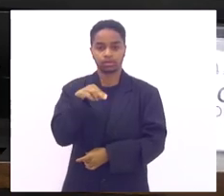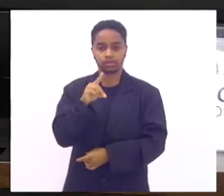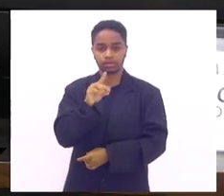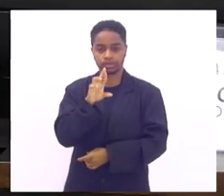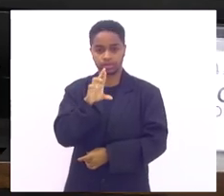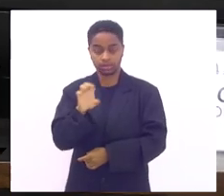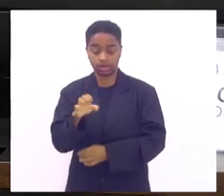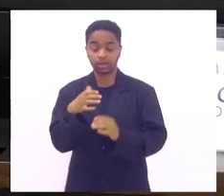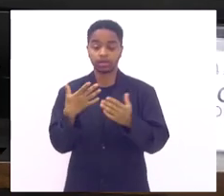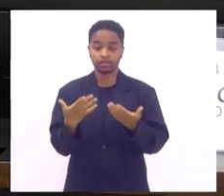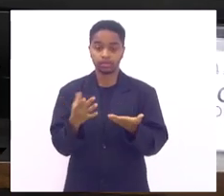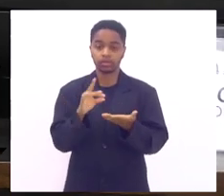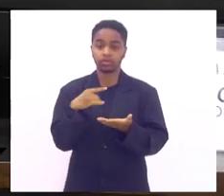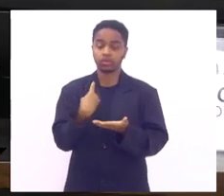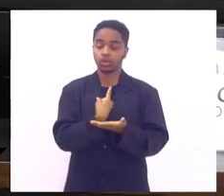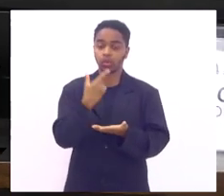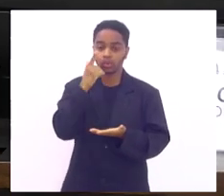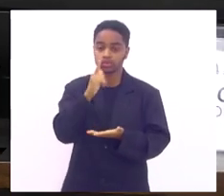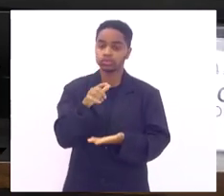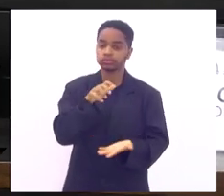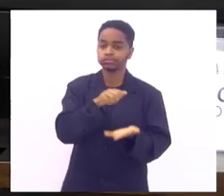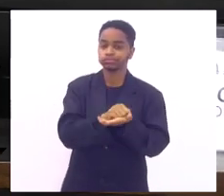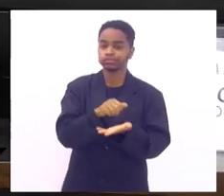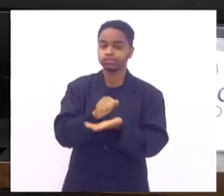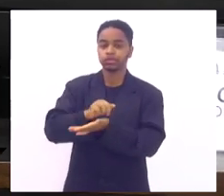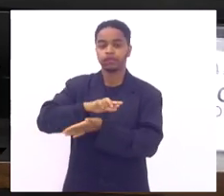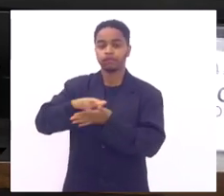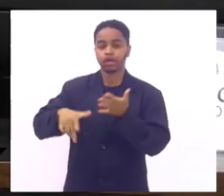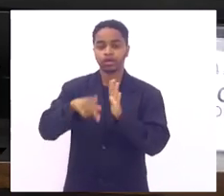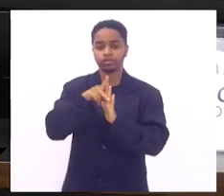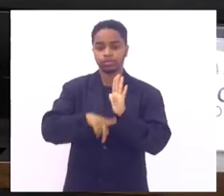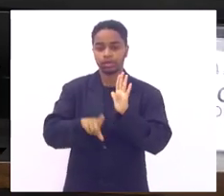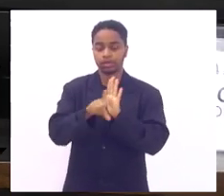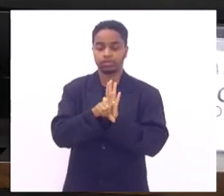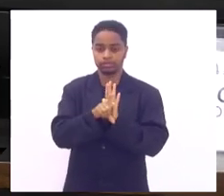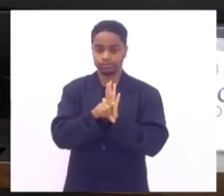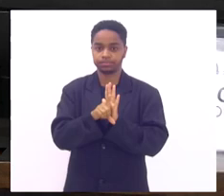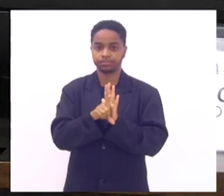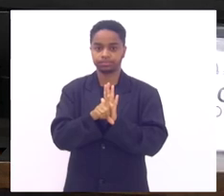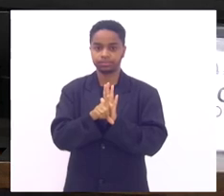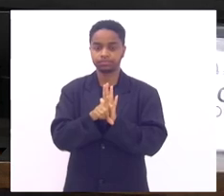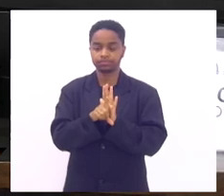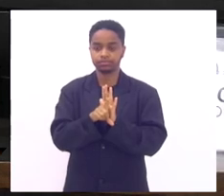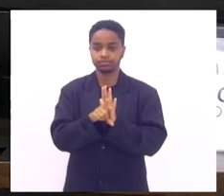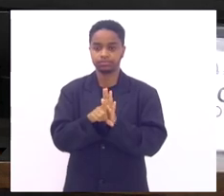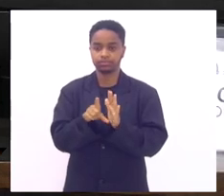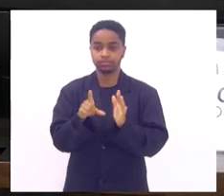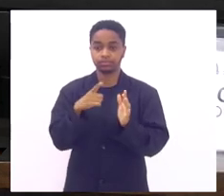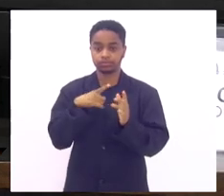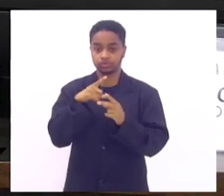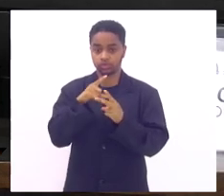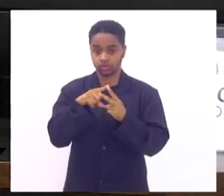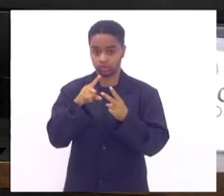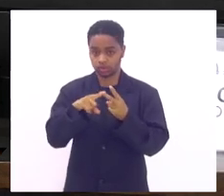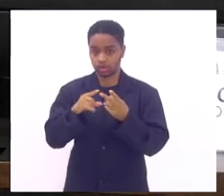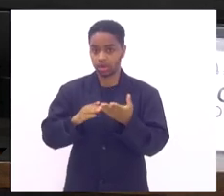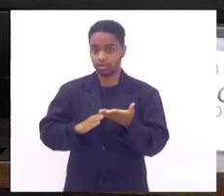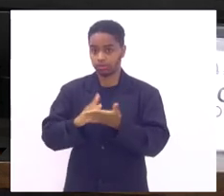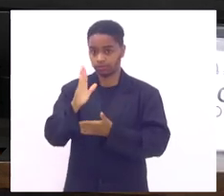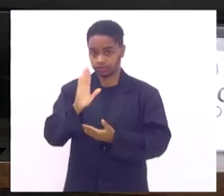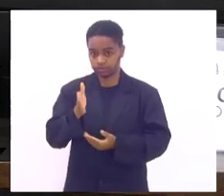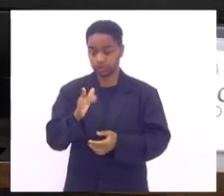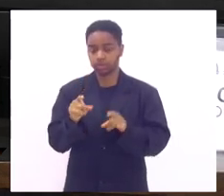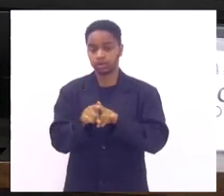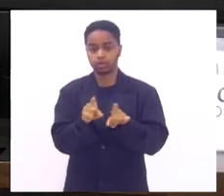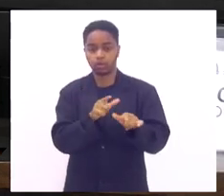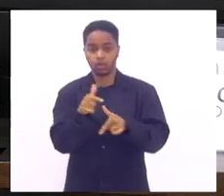gente protocolou uma série de projetos de lei. 2 deles já aprovados e outros tantos